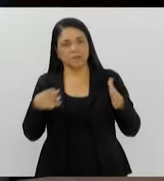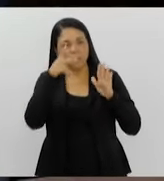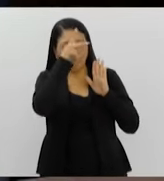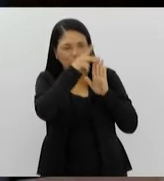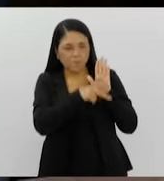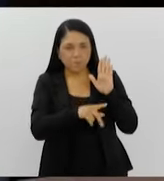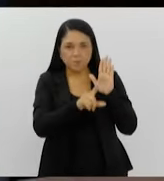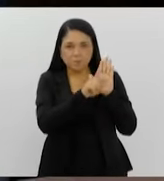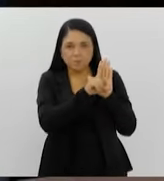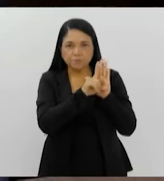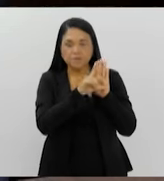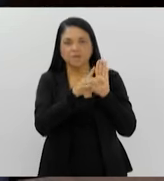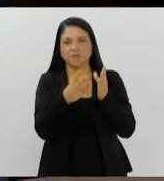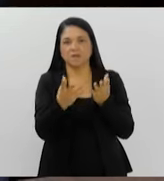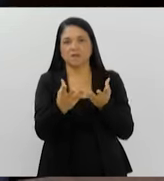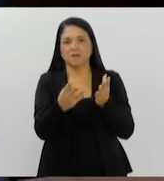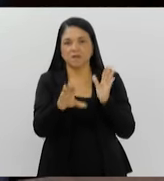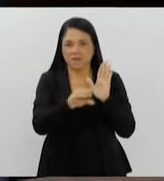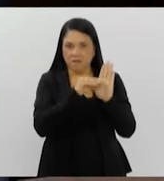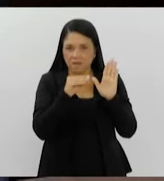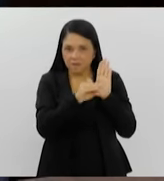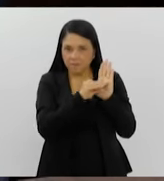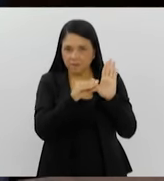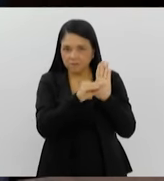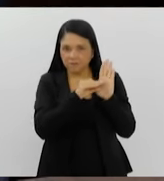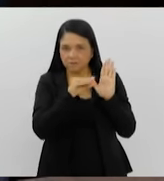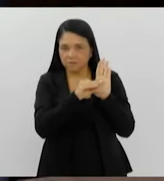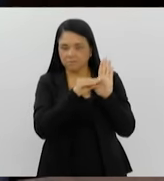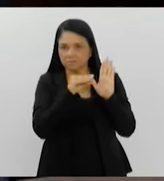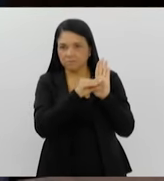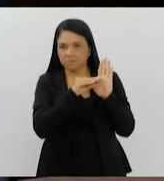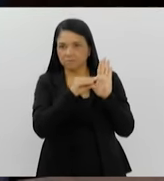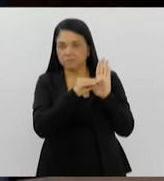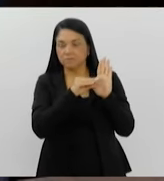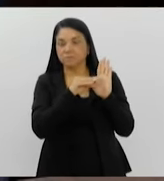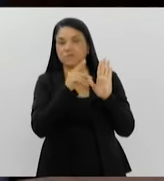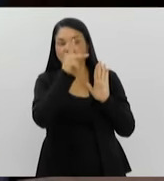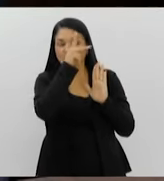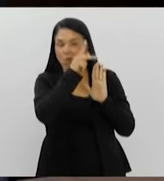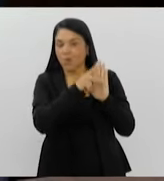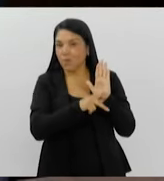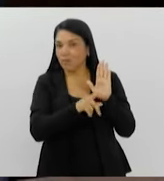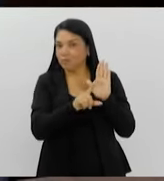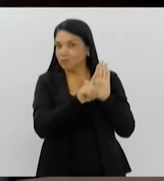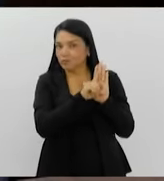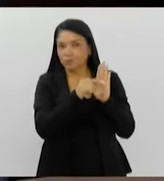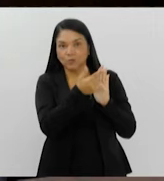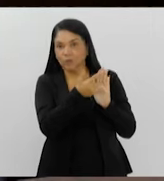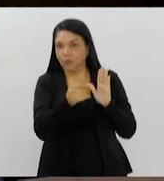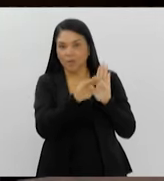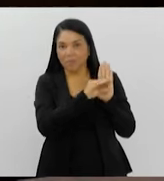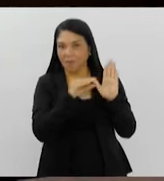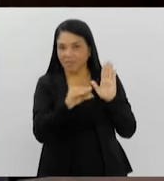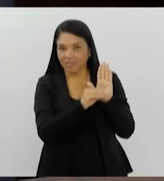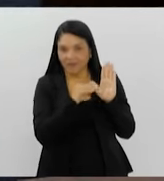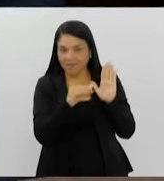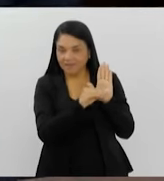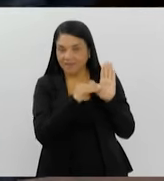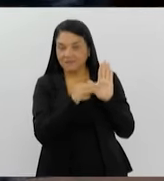recebeu emenda senhor presidente o projeto não recebeu emenda Então eu